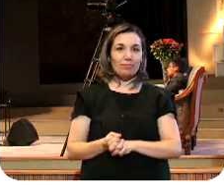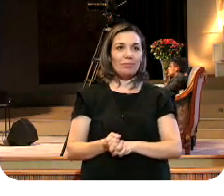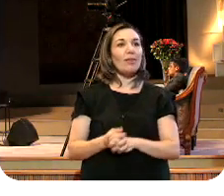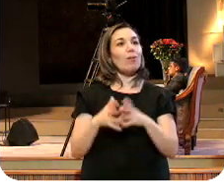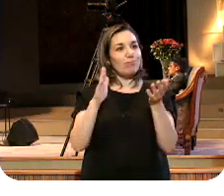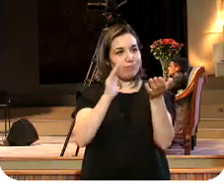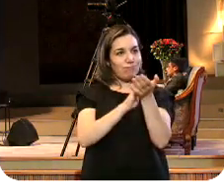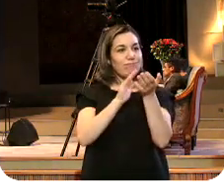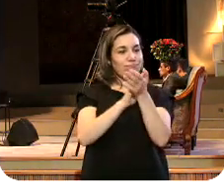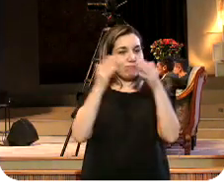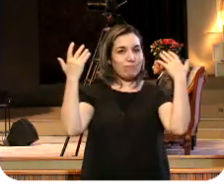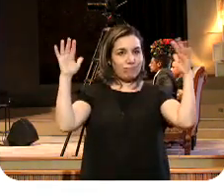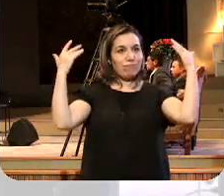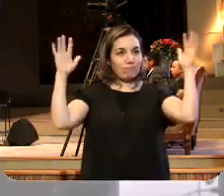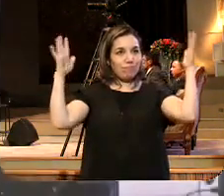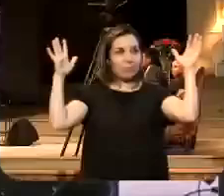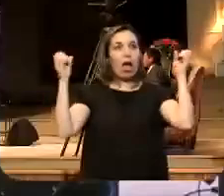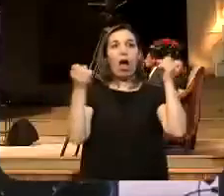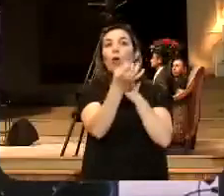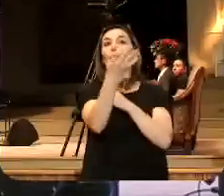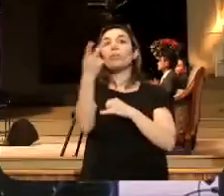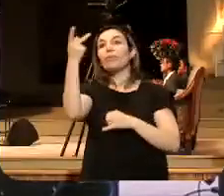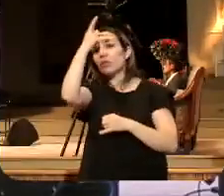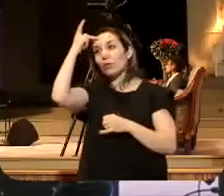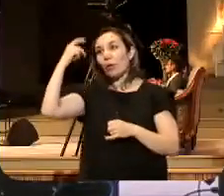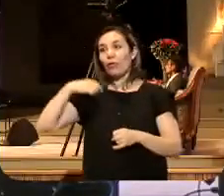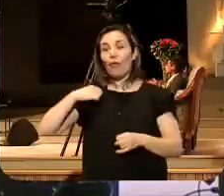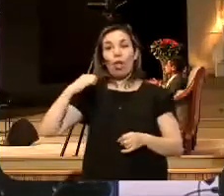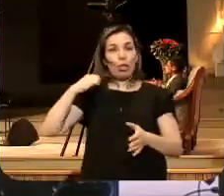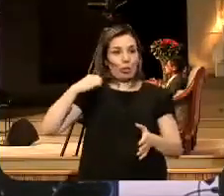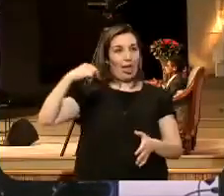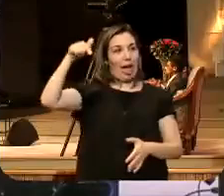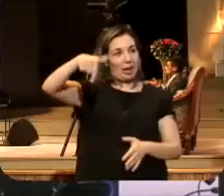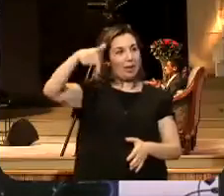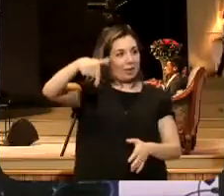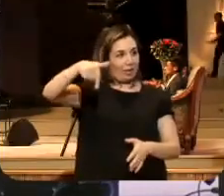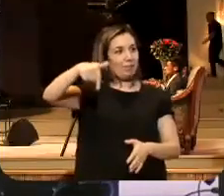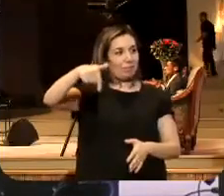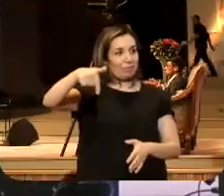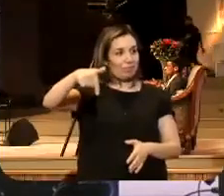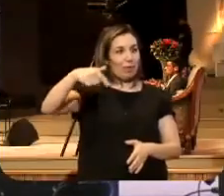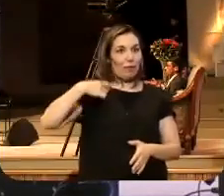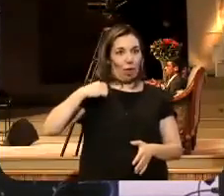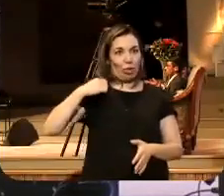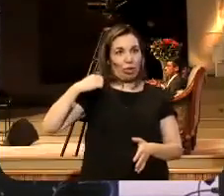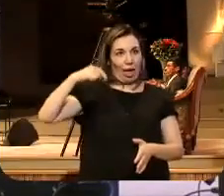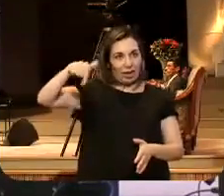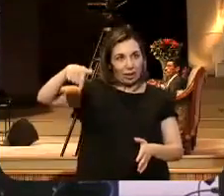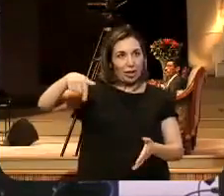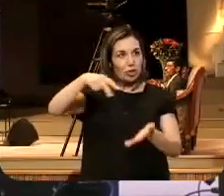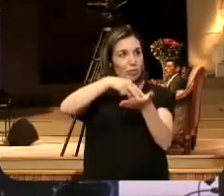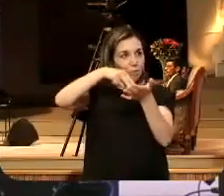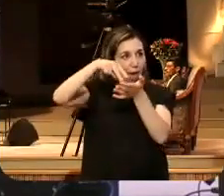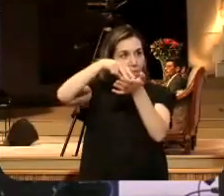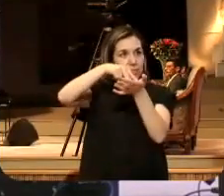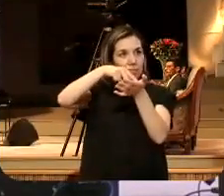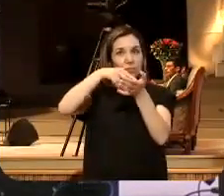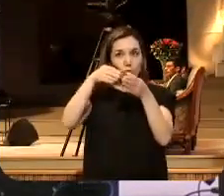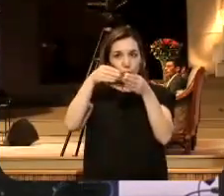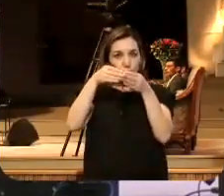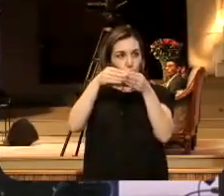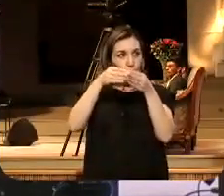Tem muitos voluntários aqui. Eu queria aplaudir mesmo. Vocês estão aqui, voluntários? Fiquem em pé, por favor. Você faz parte